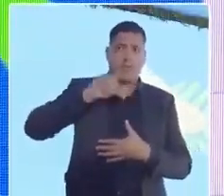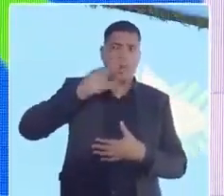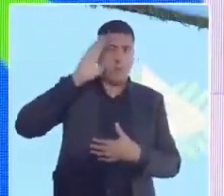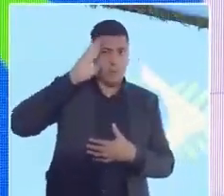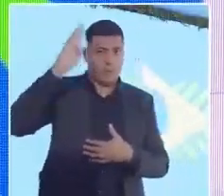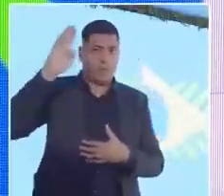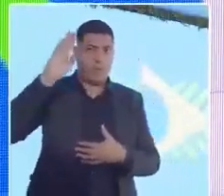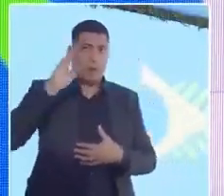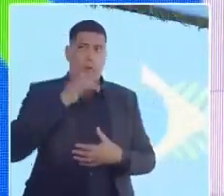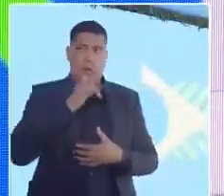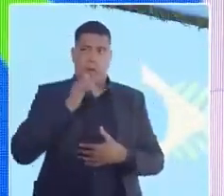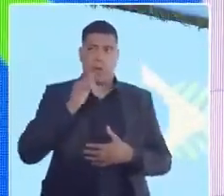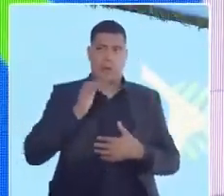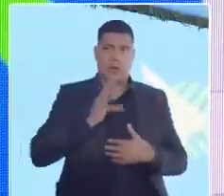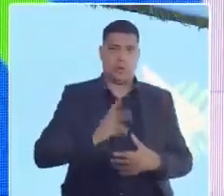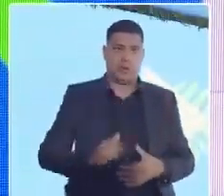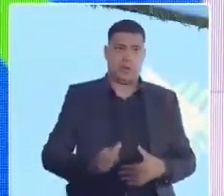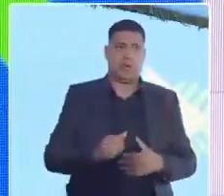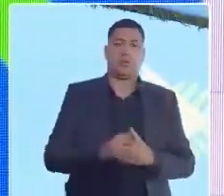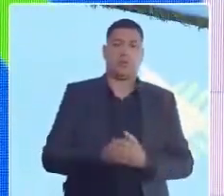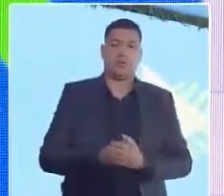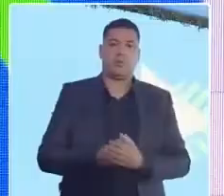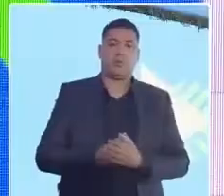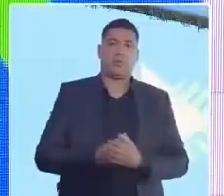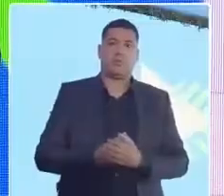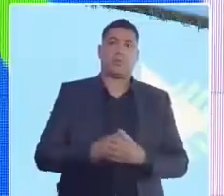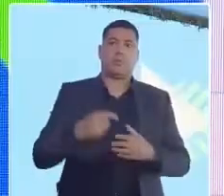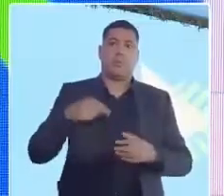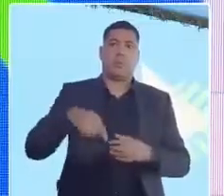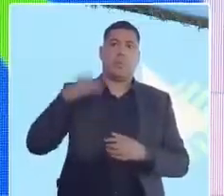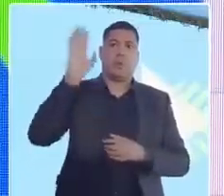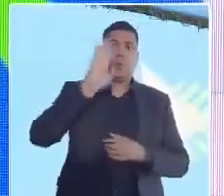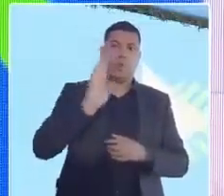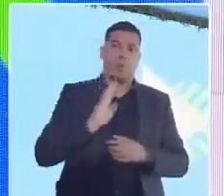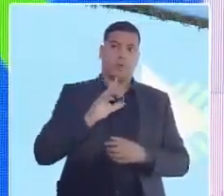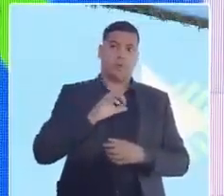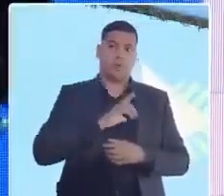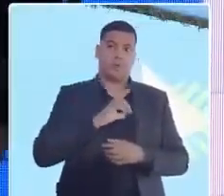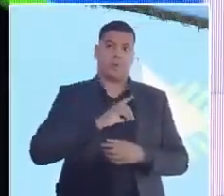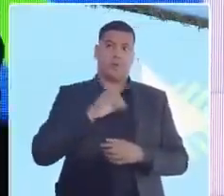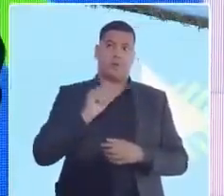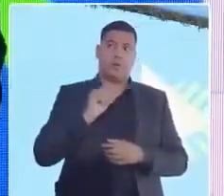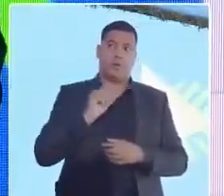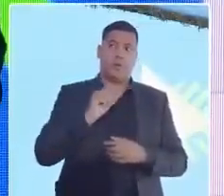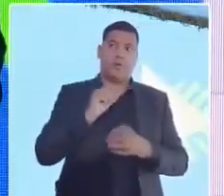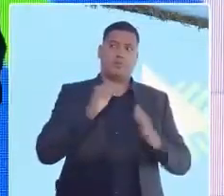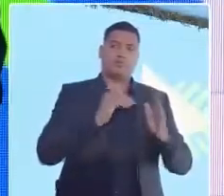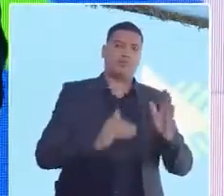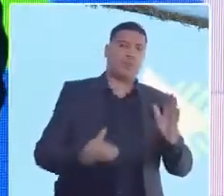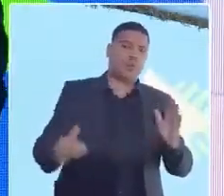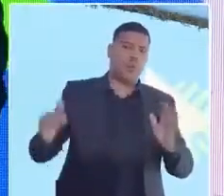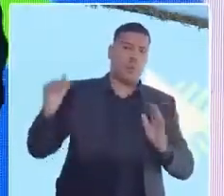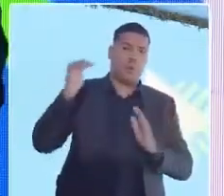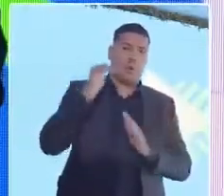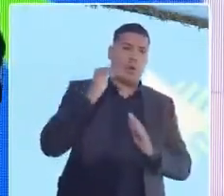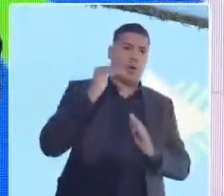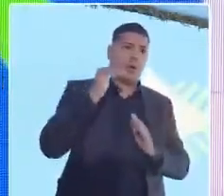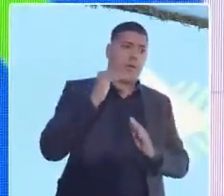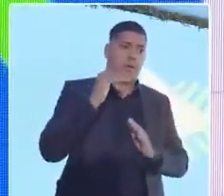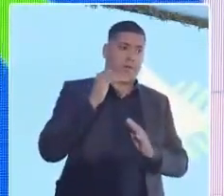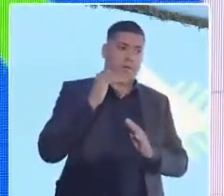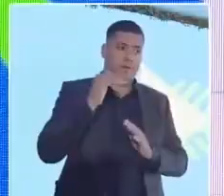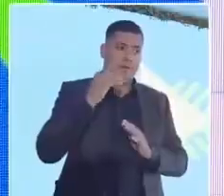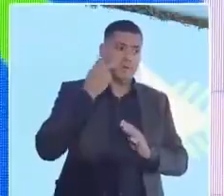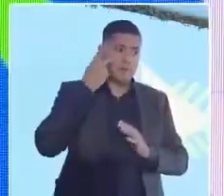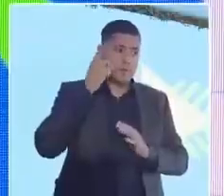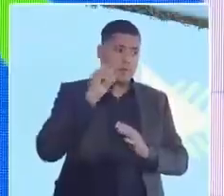fundamental paraa transição energética o Brasil está em uma posição privilegiada para ser um dos